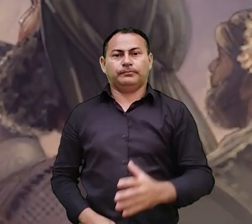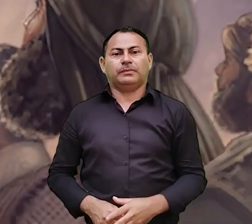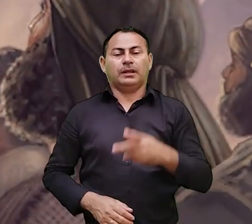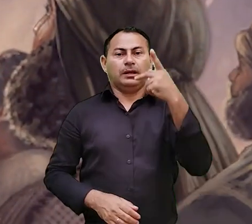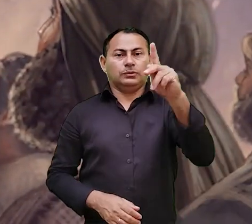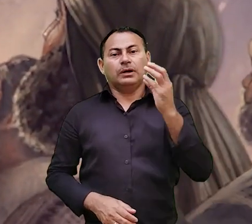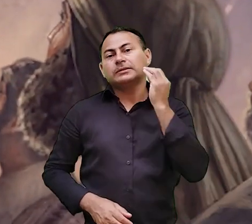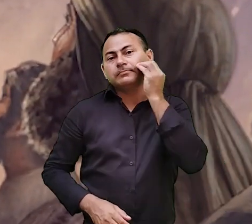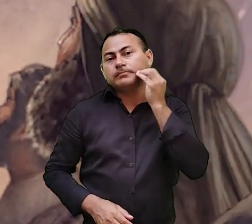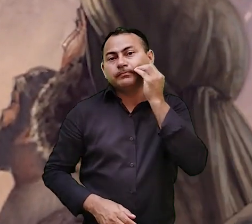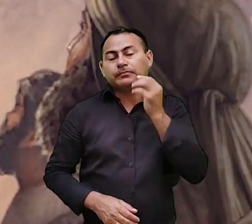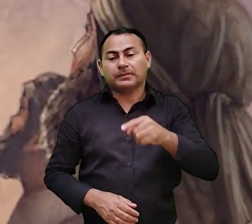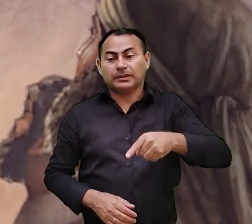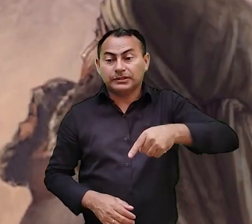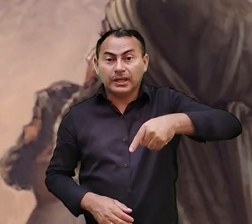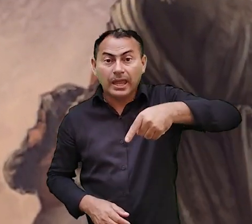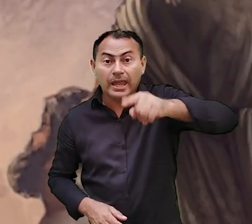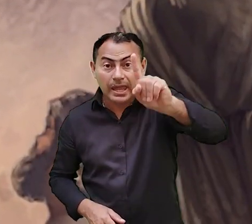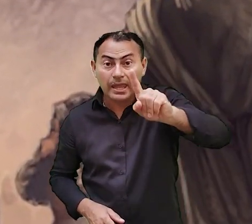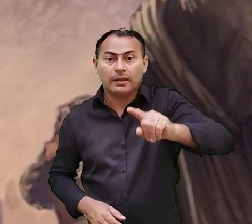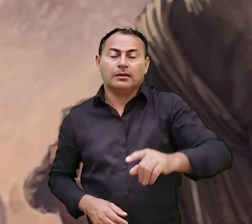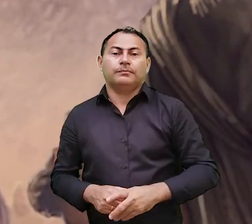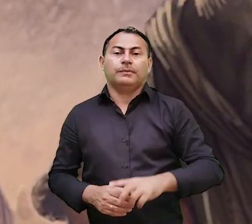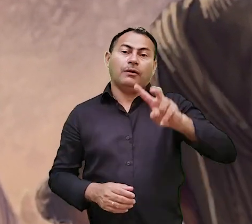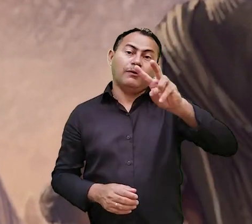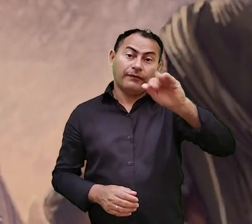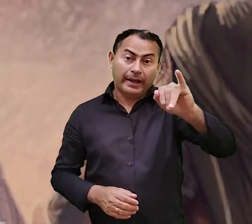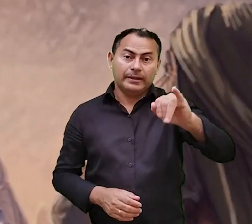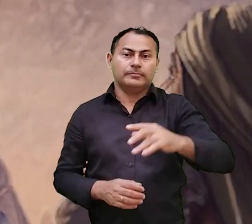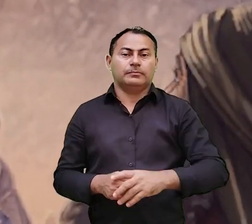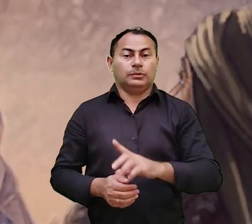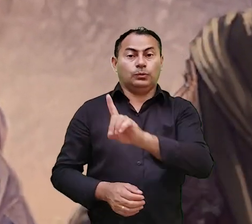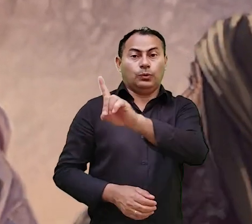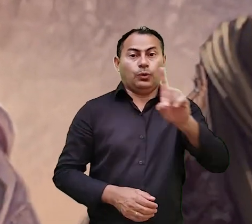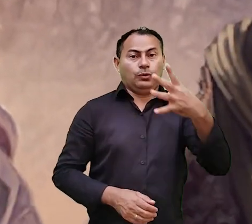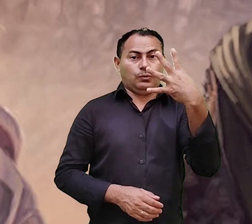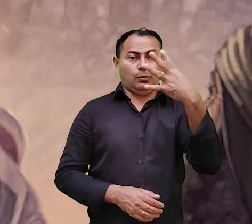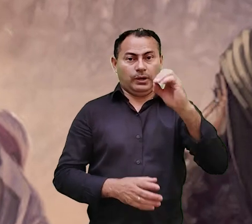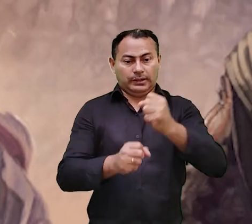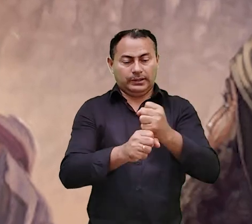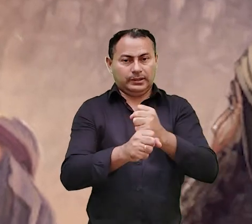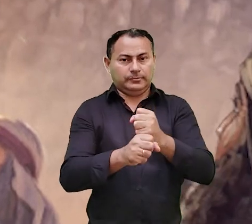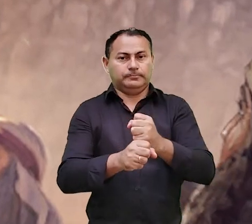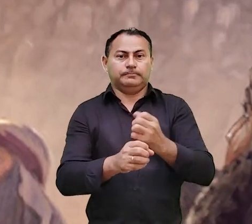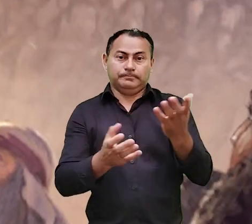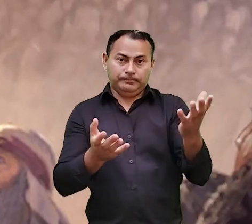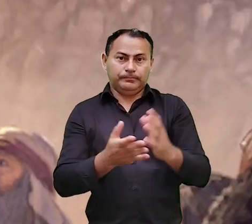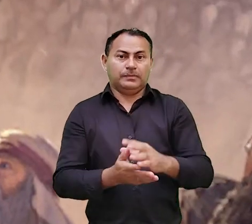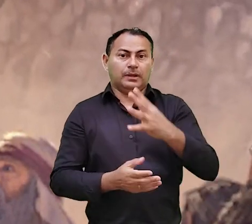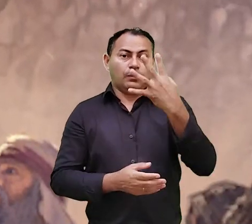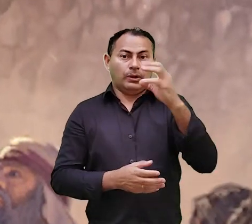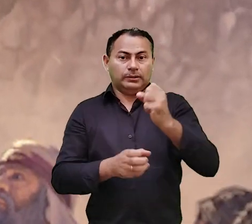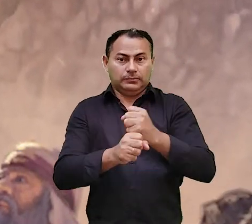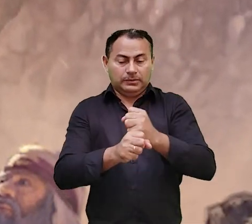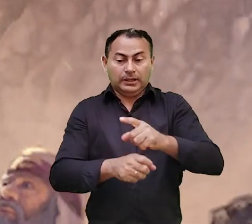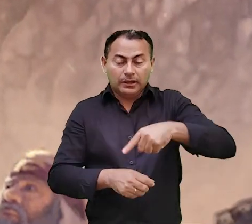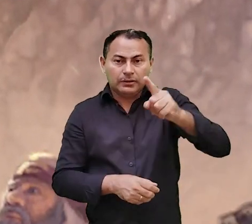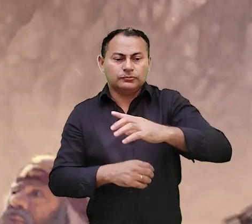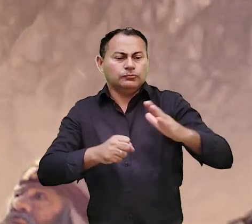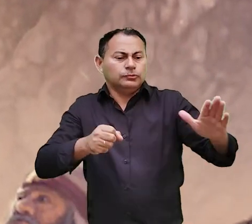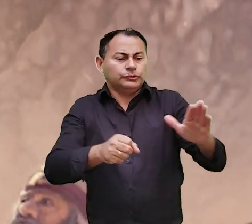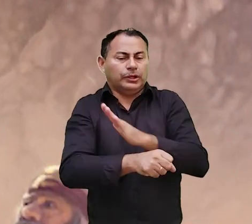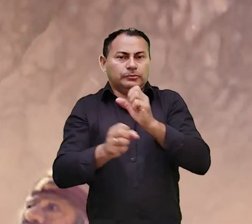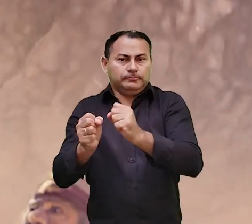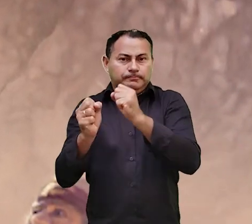chamado aconteceu e a sua experiência de ir durou 40 anos. Esses 40 anos de